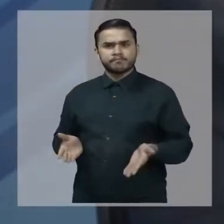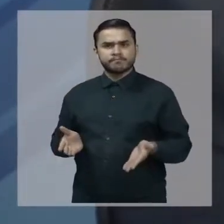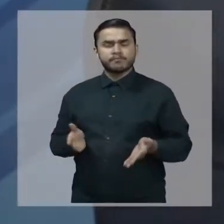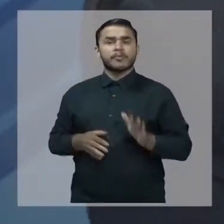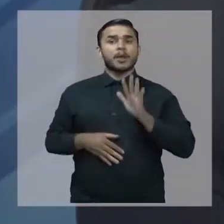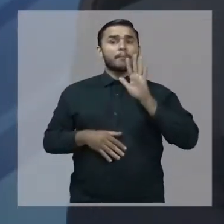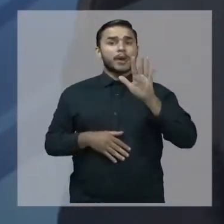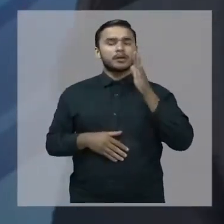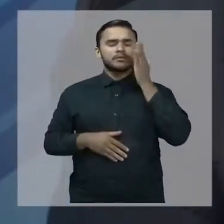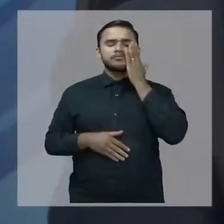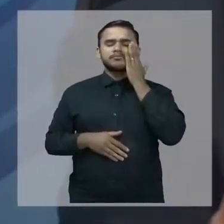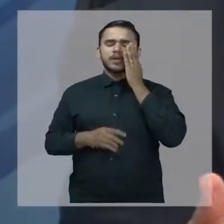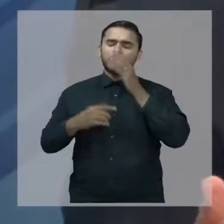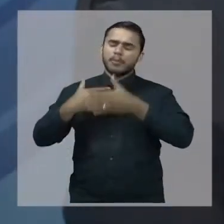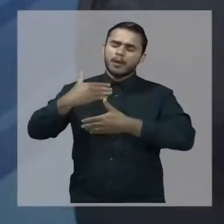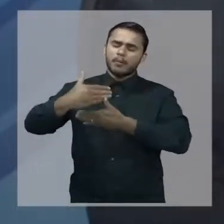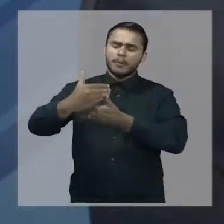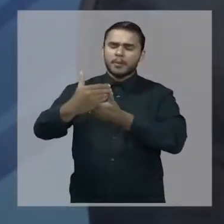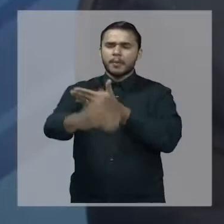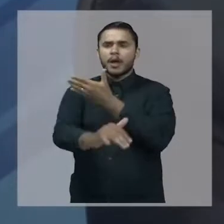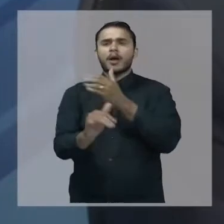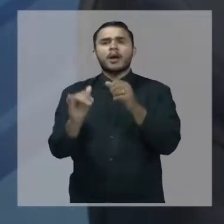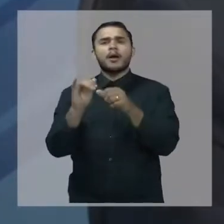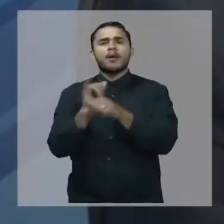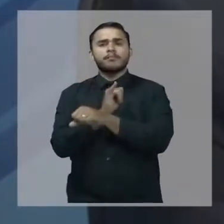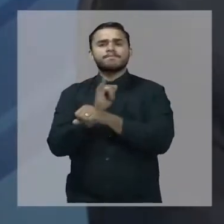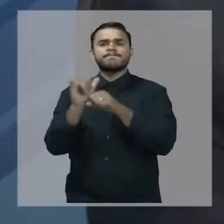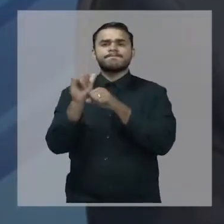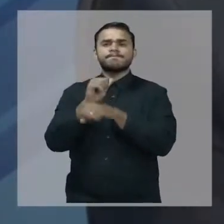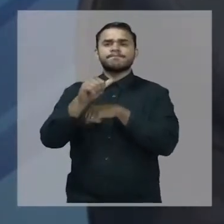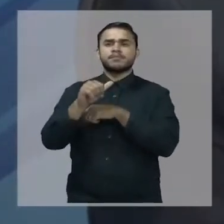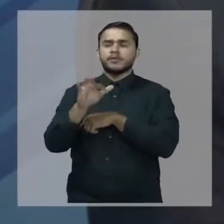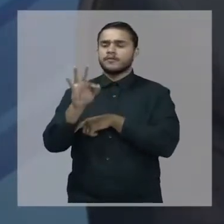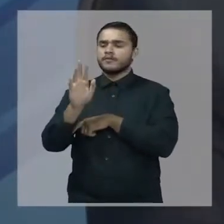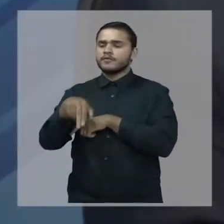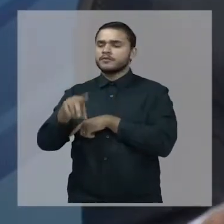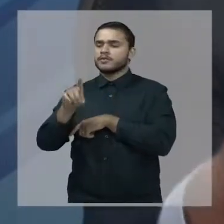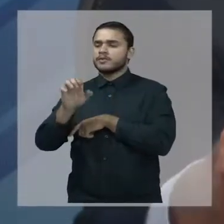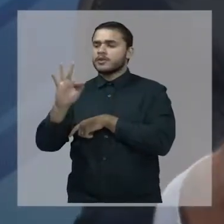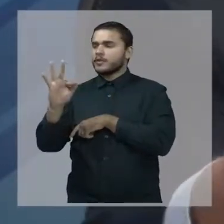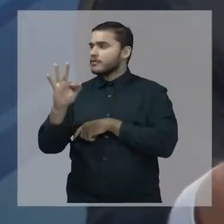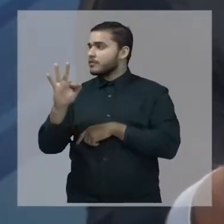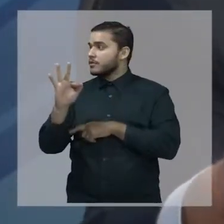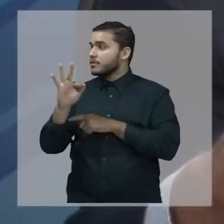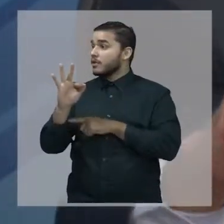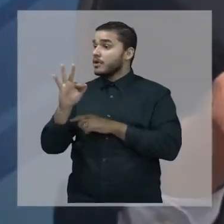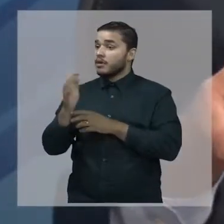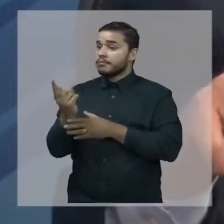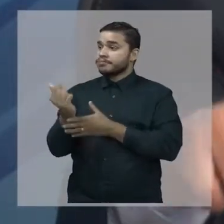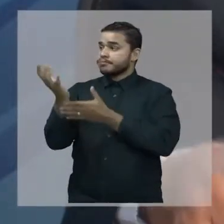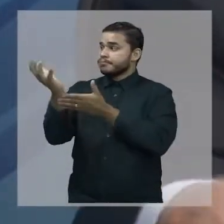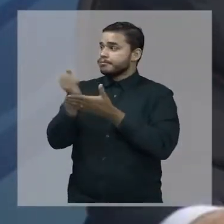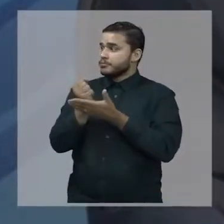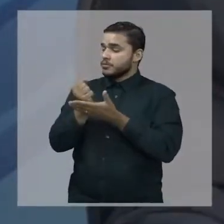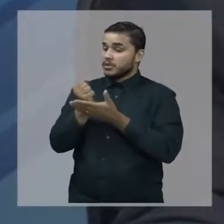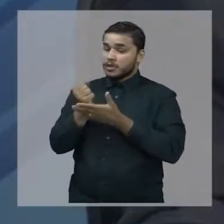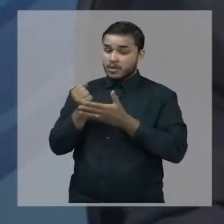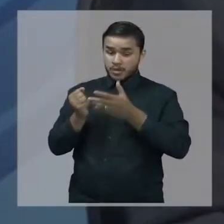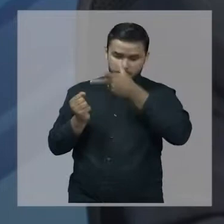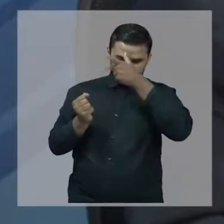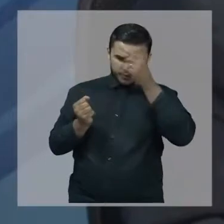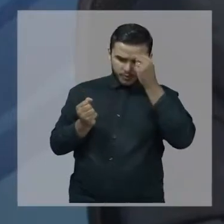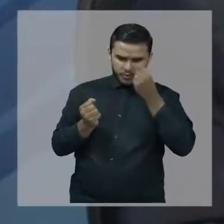as medidas posteriores, pontuais, pequenas, Fundef, mas o município tem